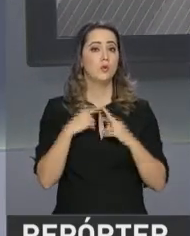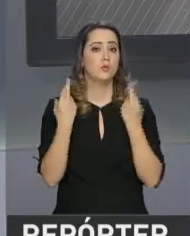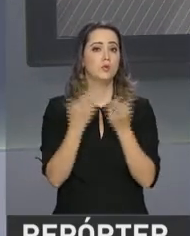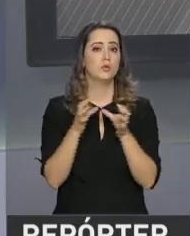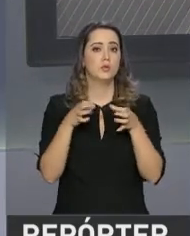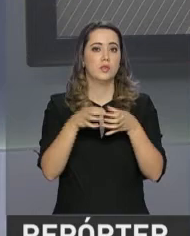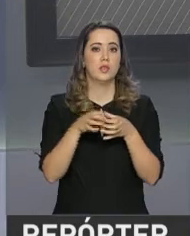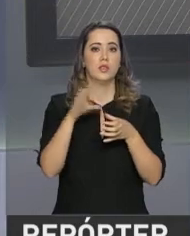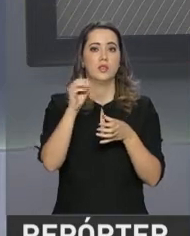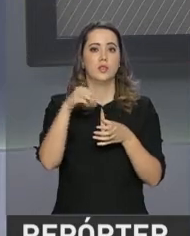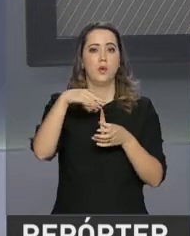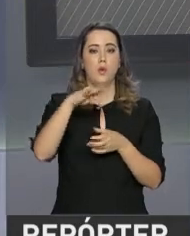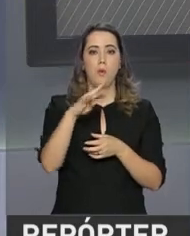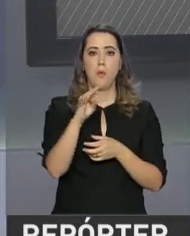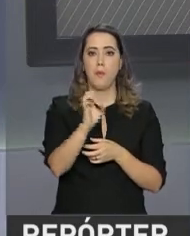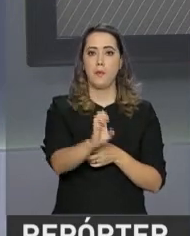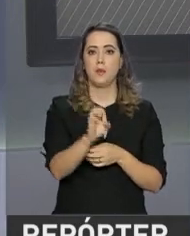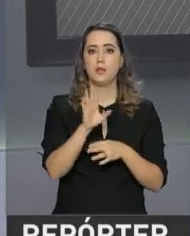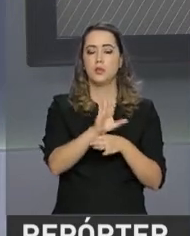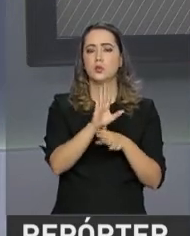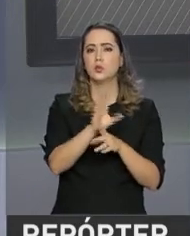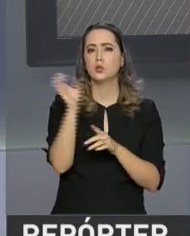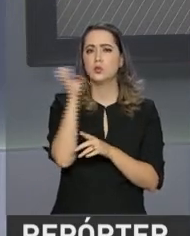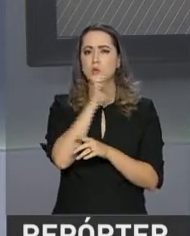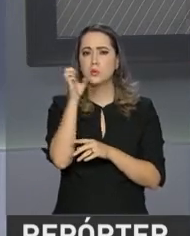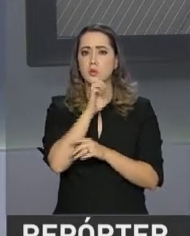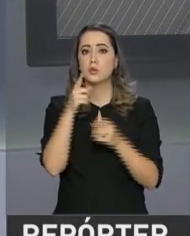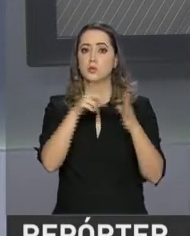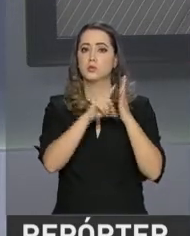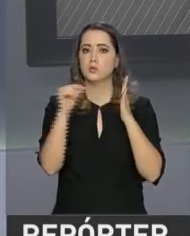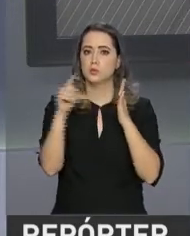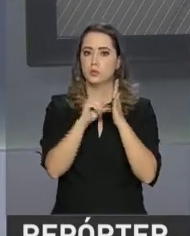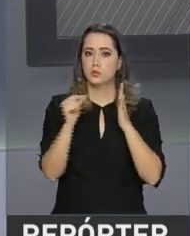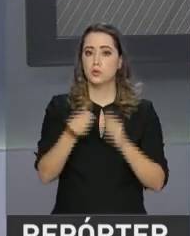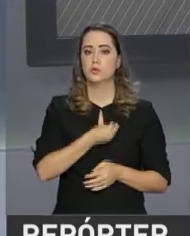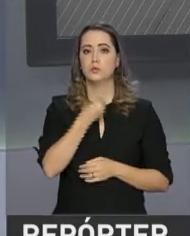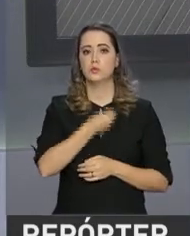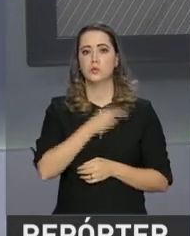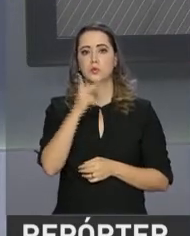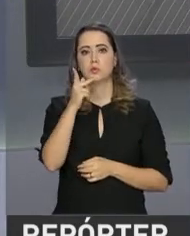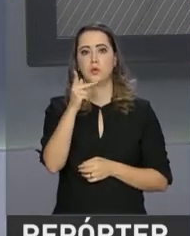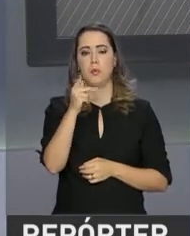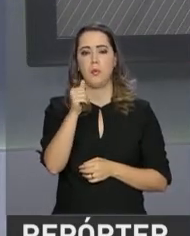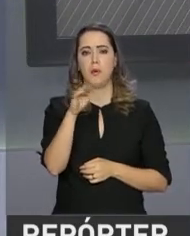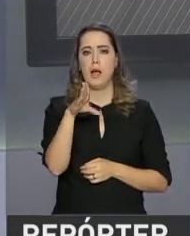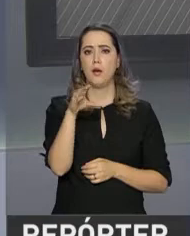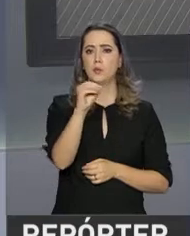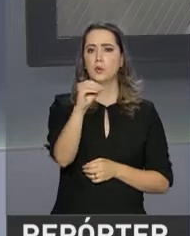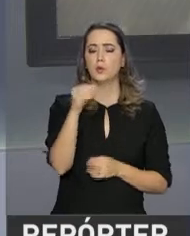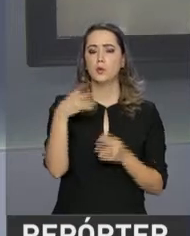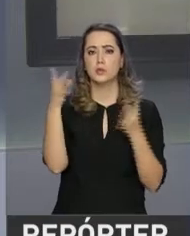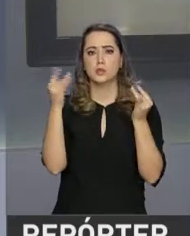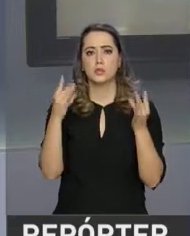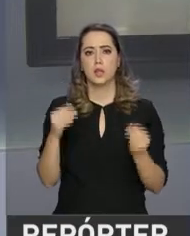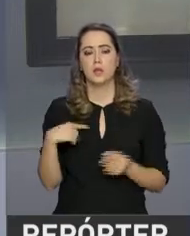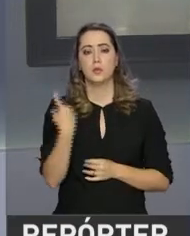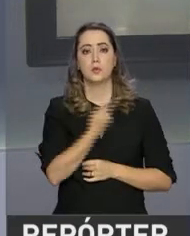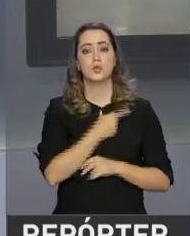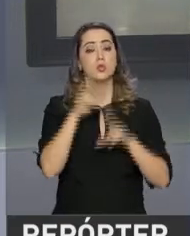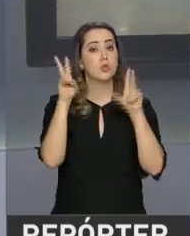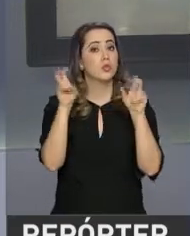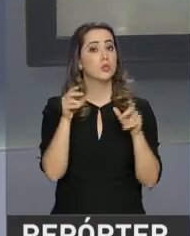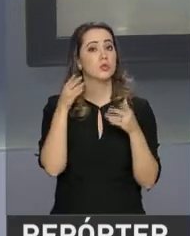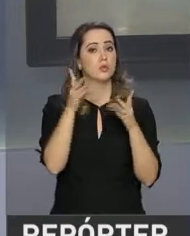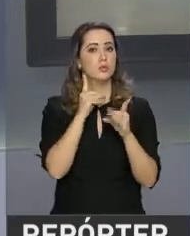teve reunião do comitê federal de assistência emergencial no palácio do planalto ao vivo repórter pablo onde conta pra gente qual foi o